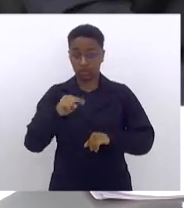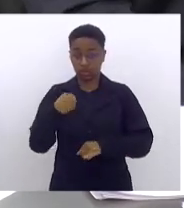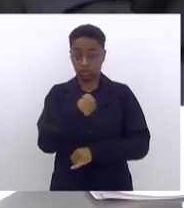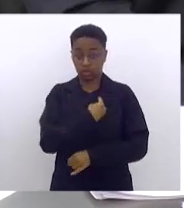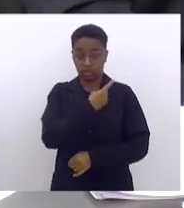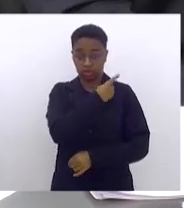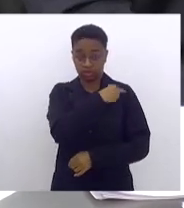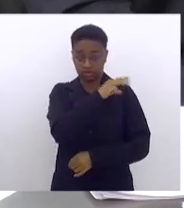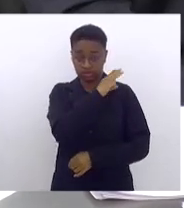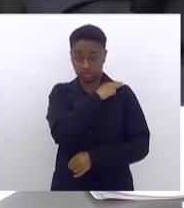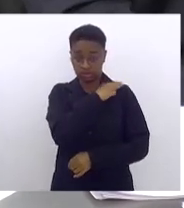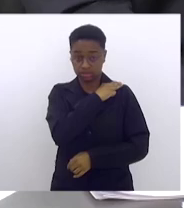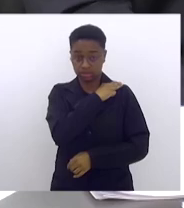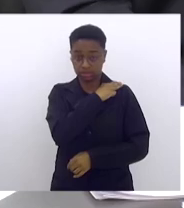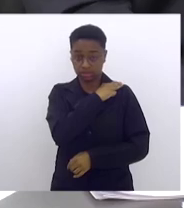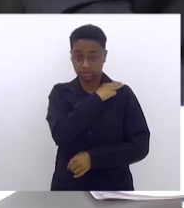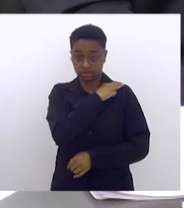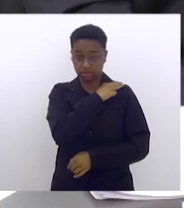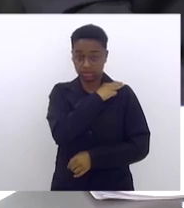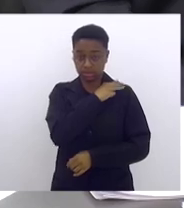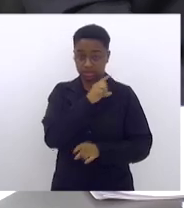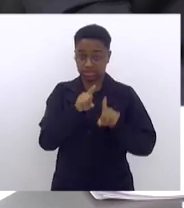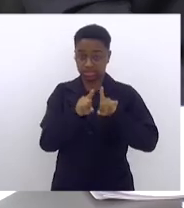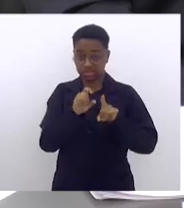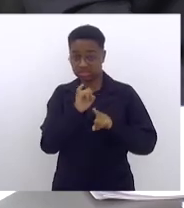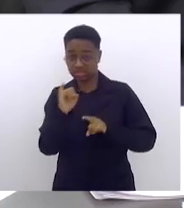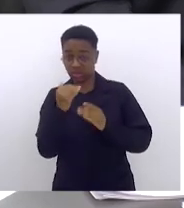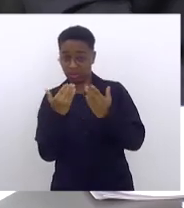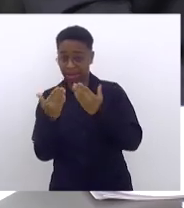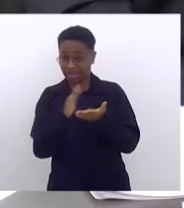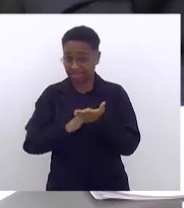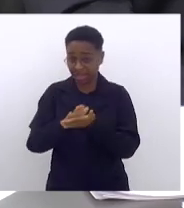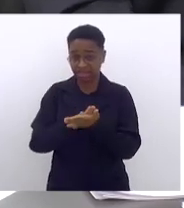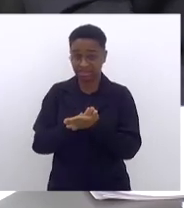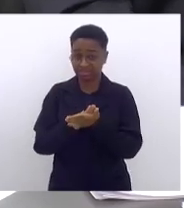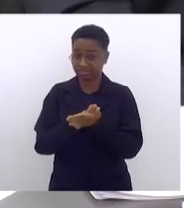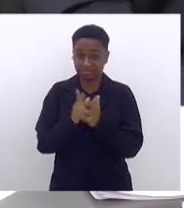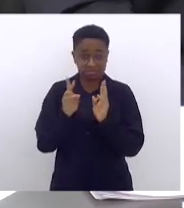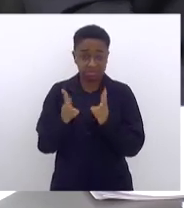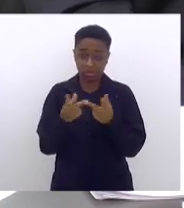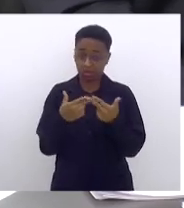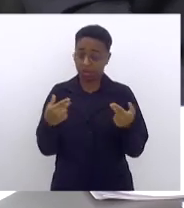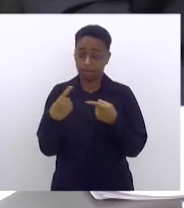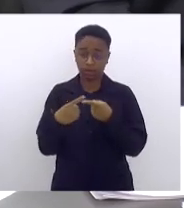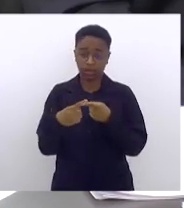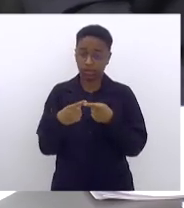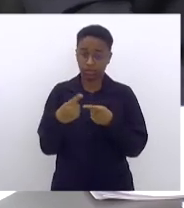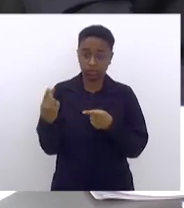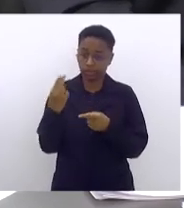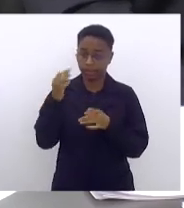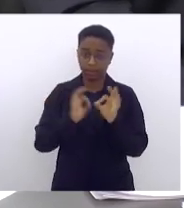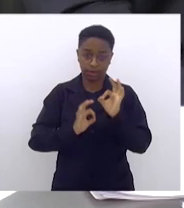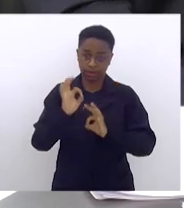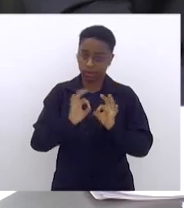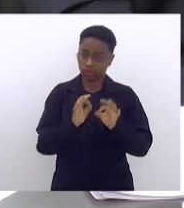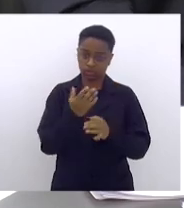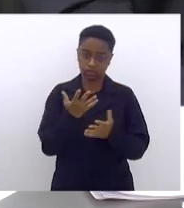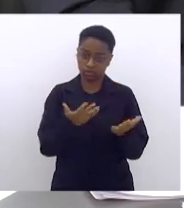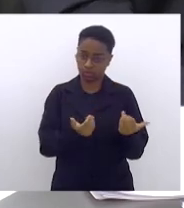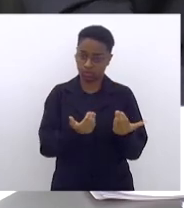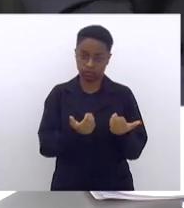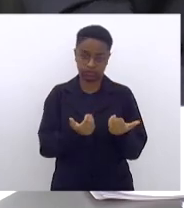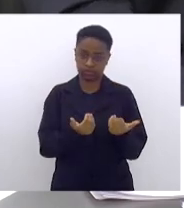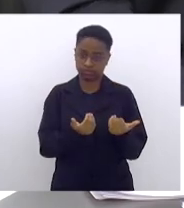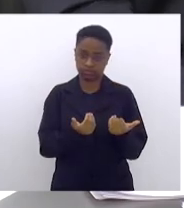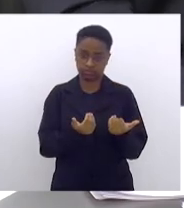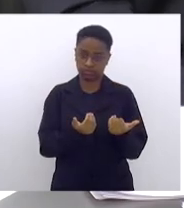médio e nada é a mesma coisa. Eles não preparam os nossos jovens. A gente está falando de um